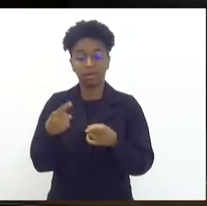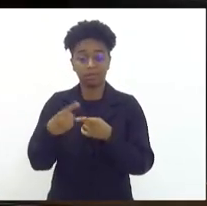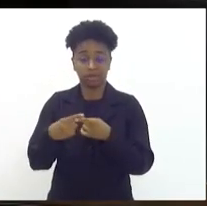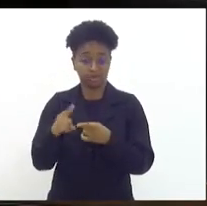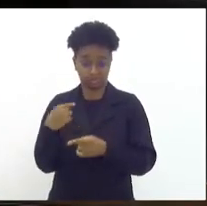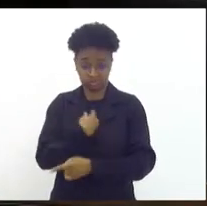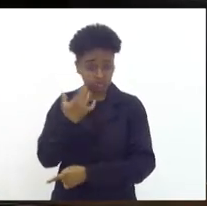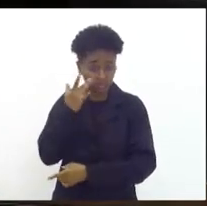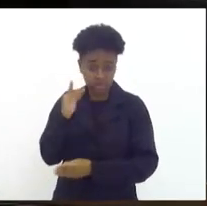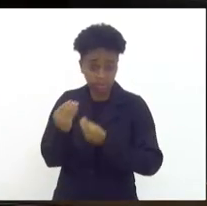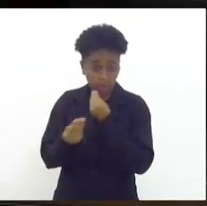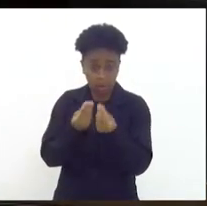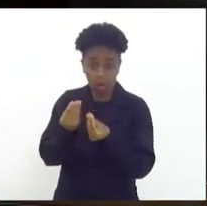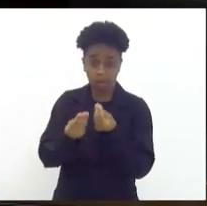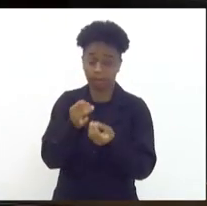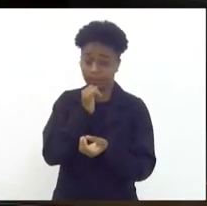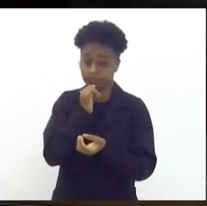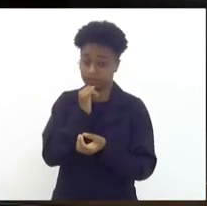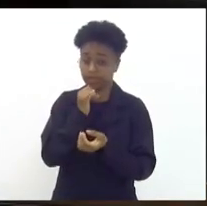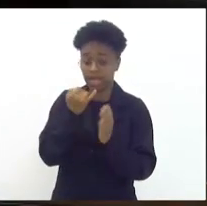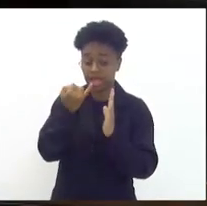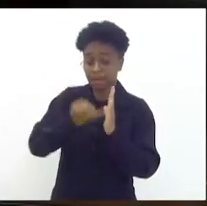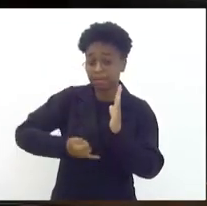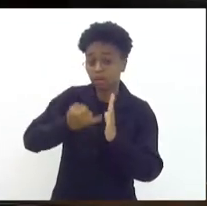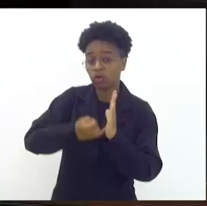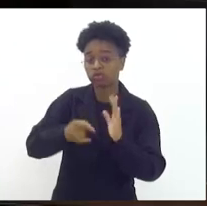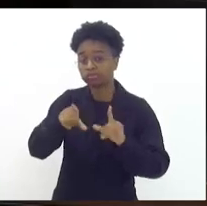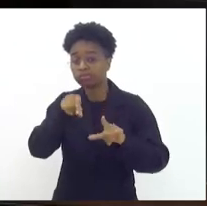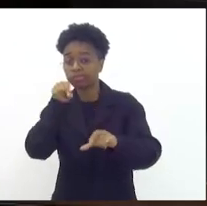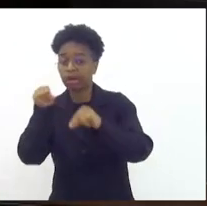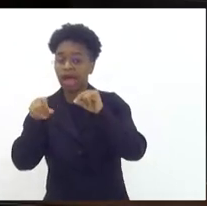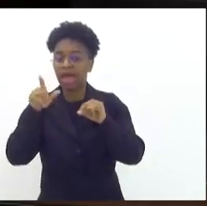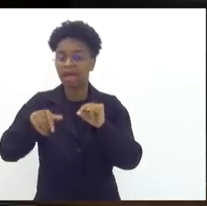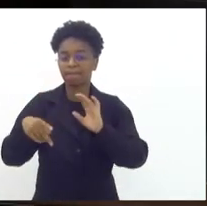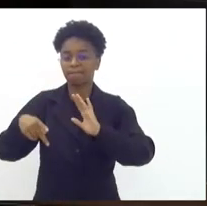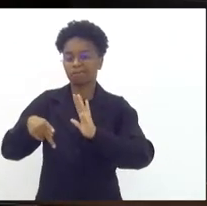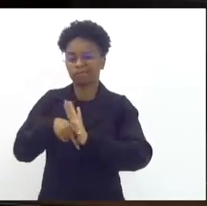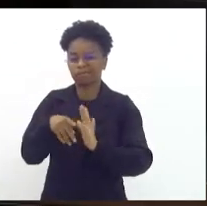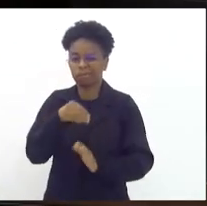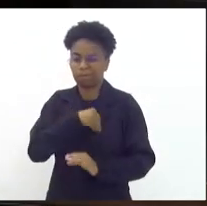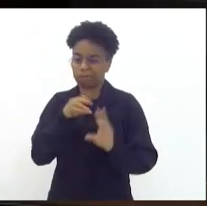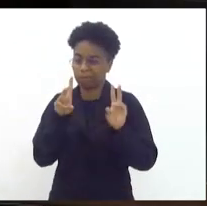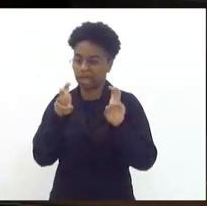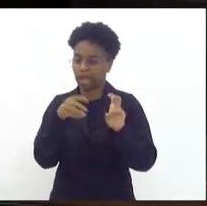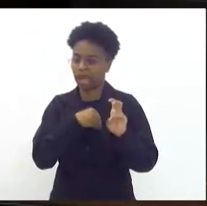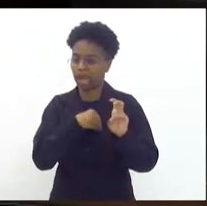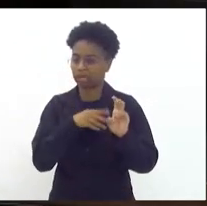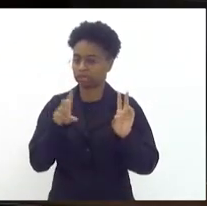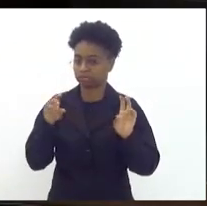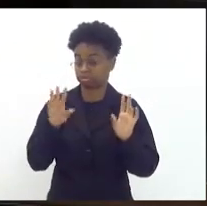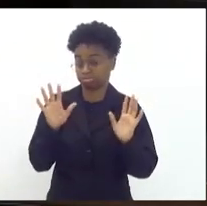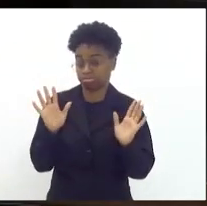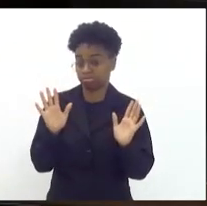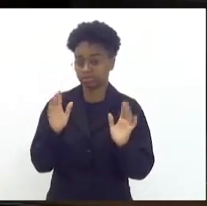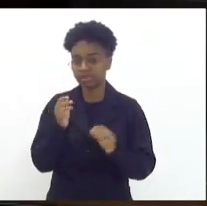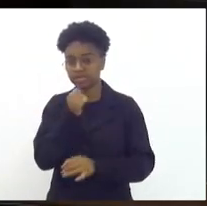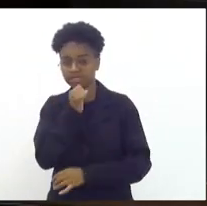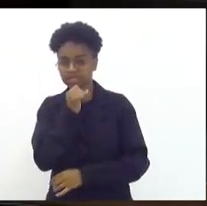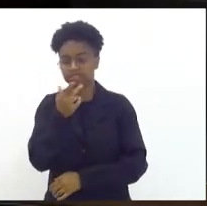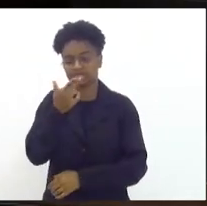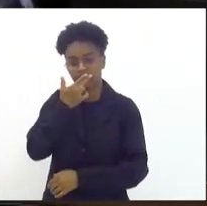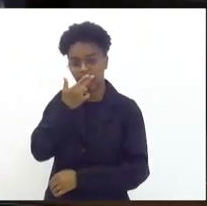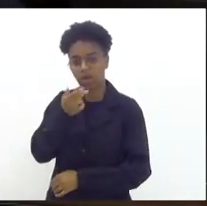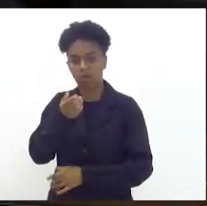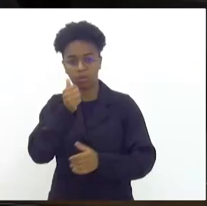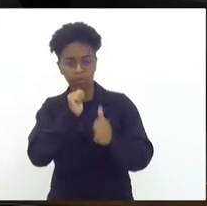pandora porque ah não o imposto seletivo é só o chamado imposto do pecado né é para quem é para cigarros bebidas